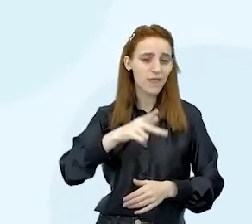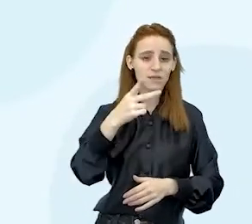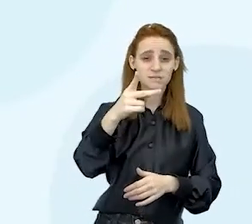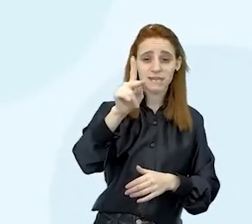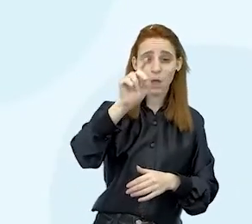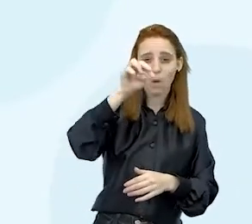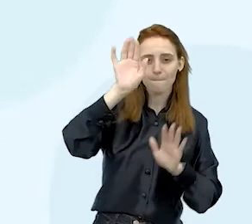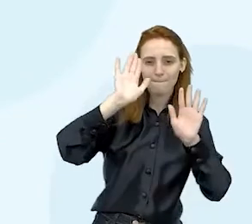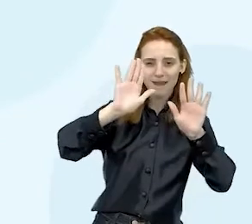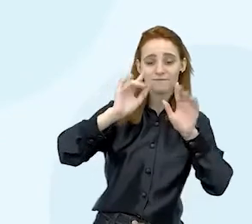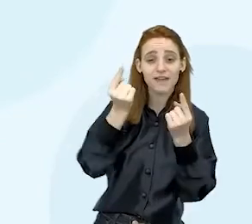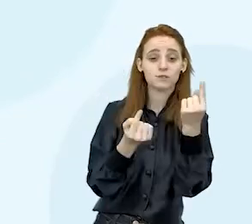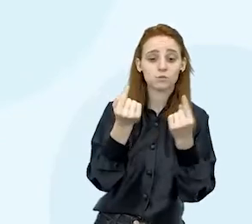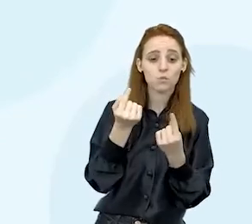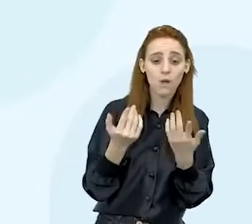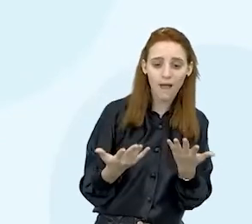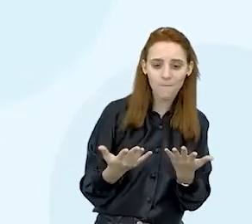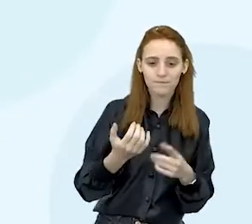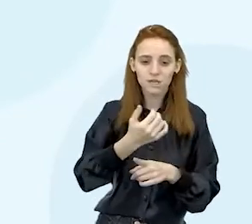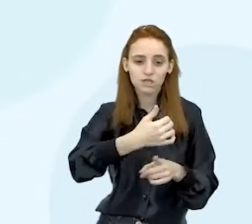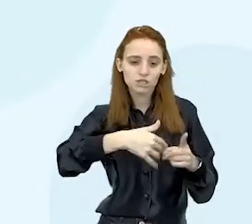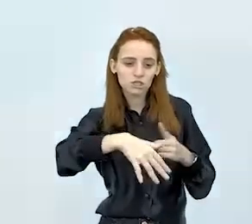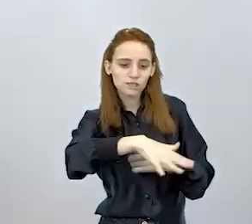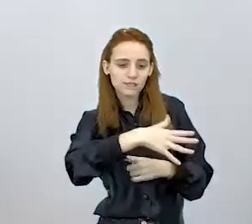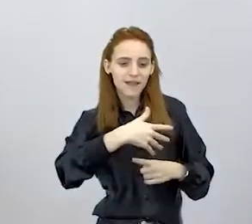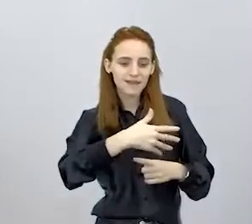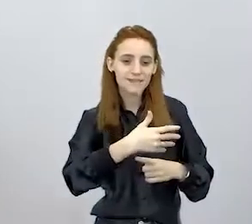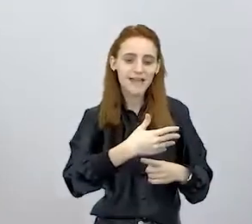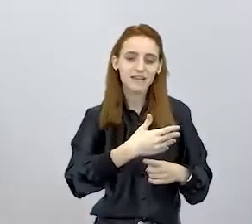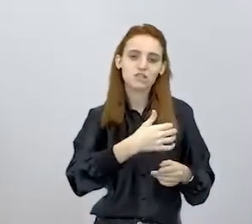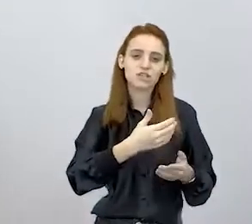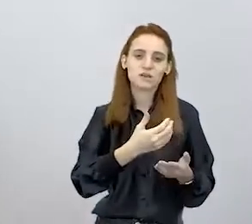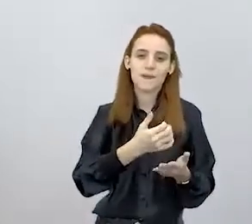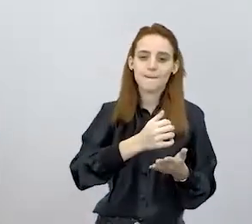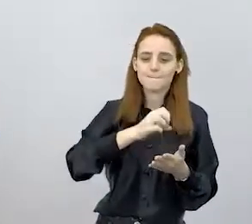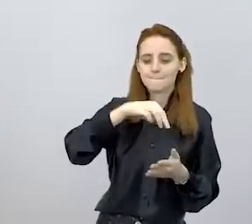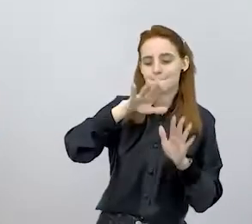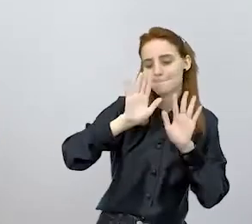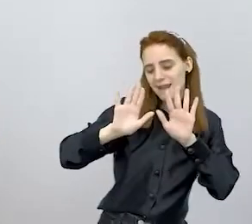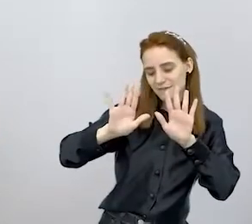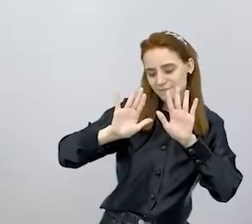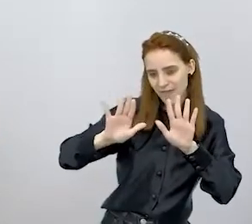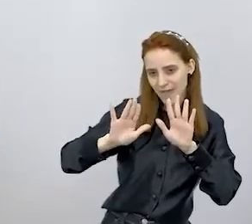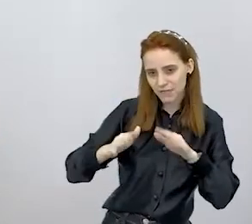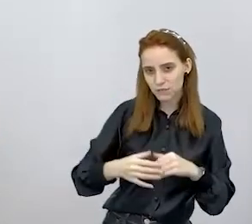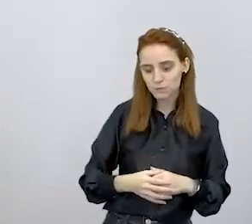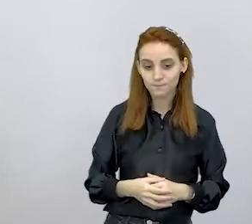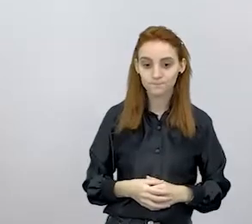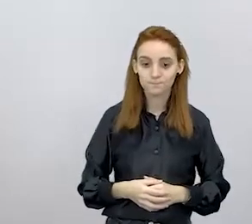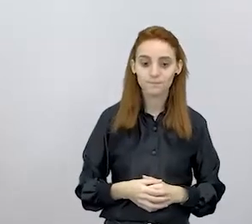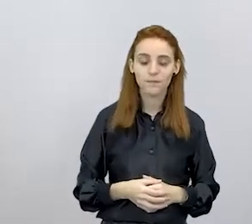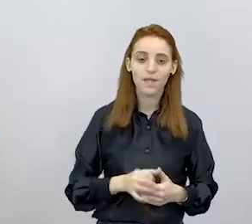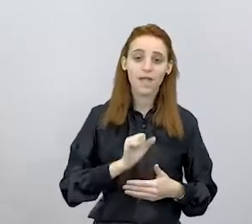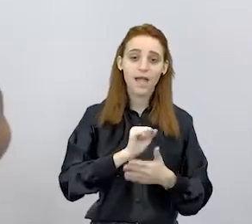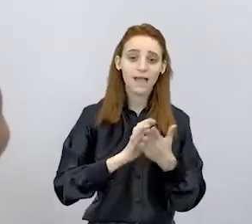aula 8? Socializando os manifestos. Na atividade 3, o que fizemos?